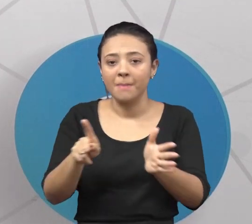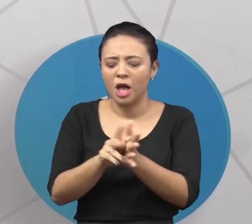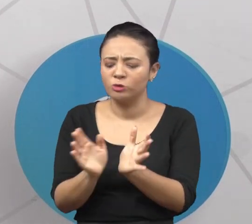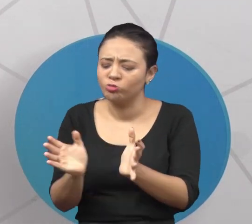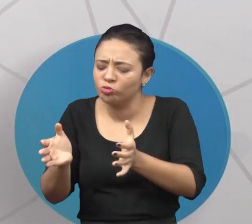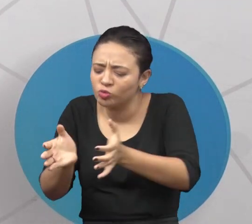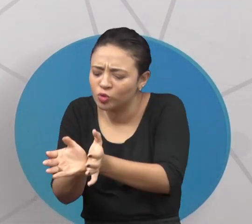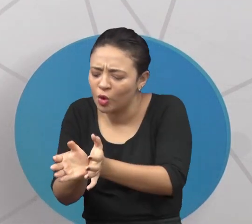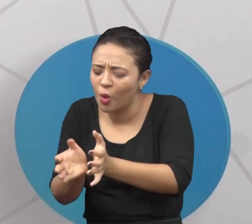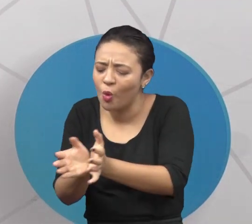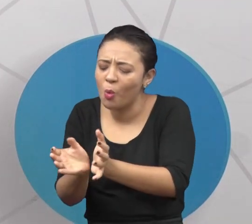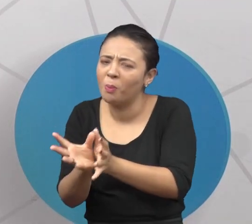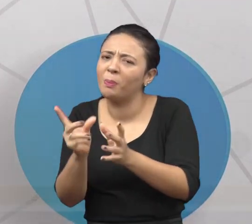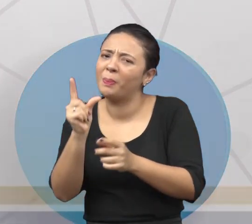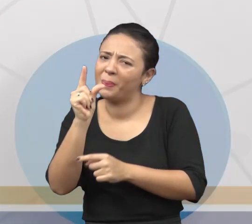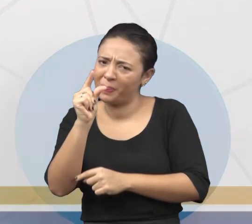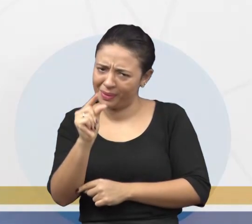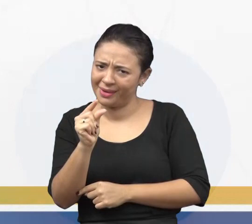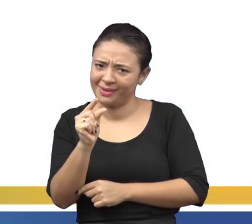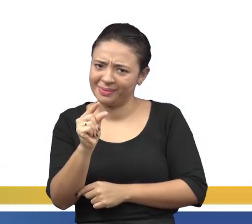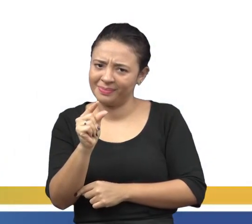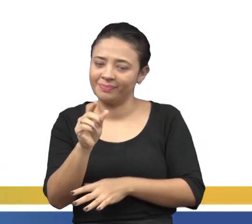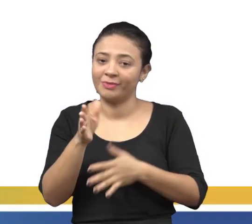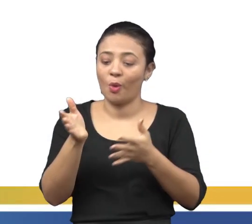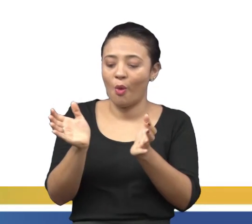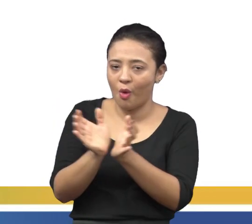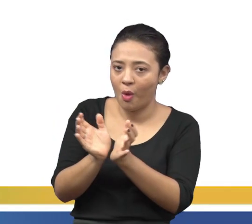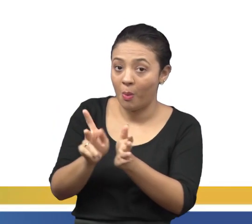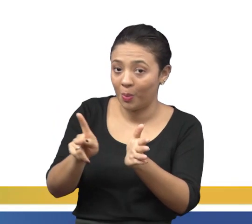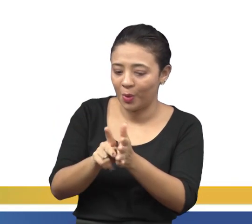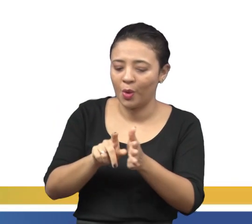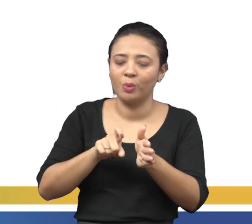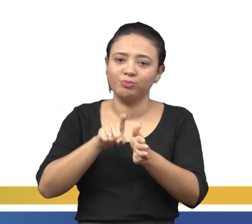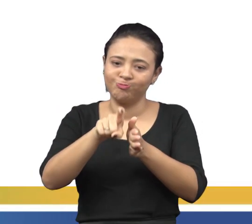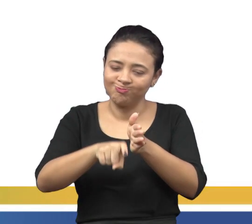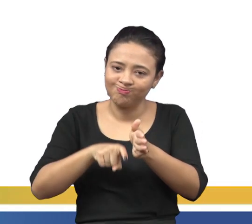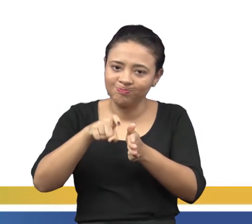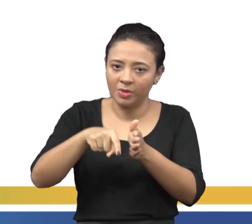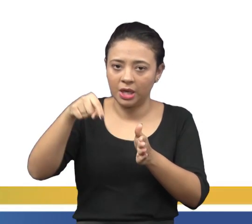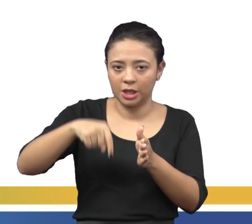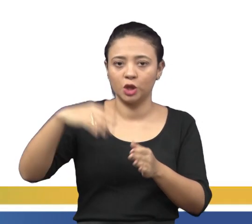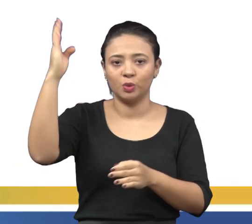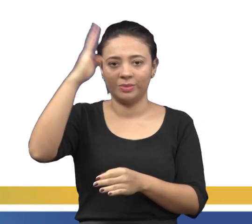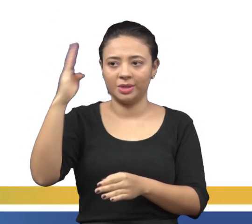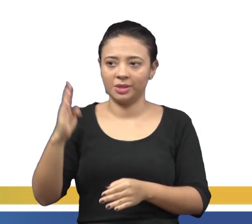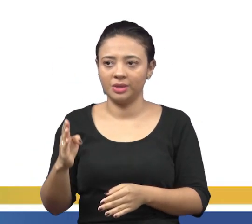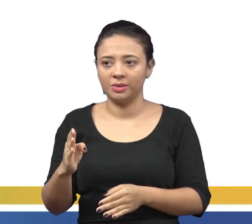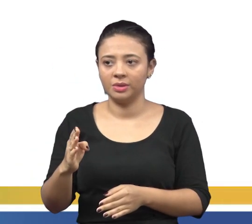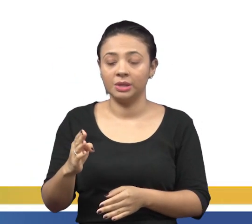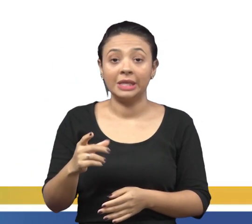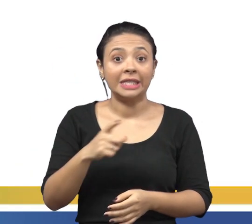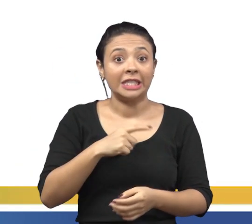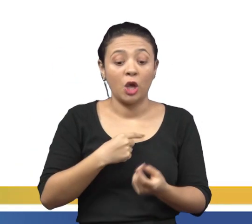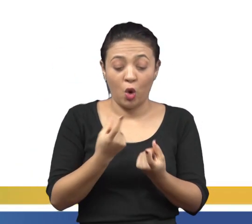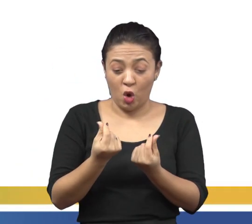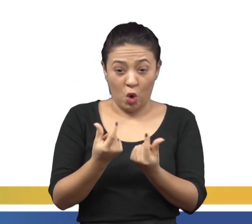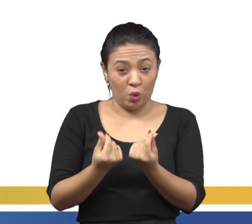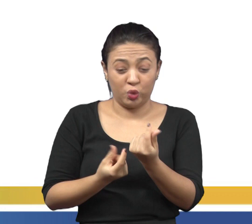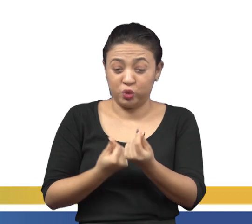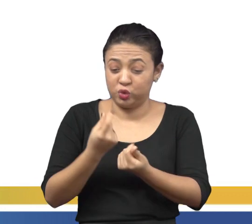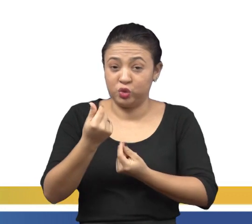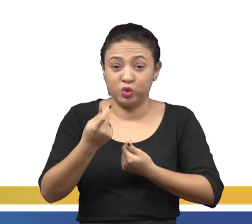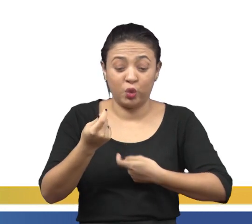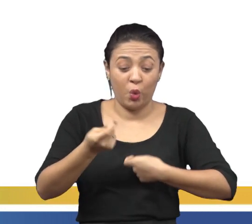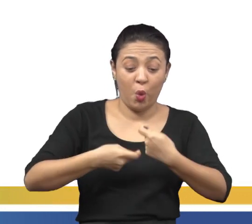de poucos. O setor agropecuário do Brasil, pessoal, ele rende grandes superávites. Em